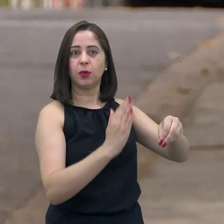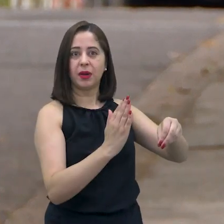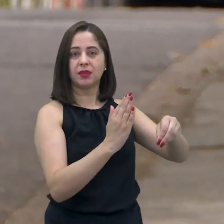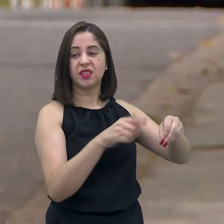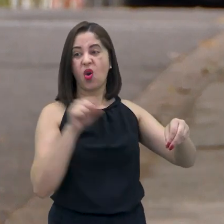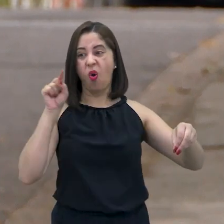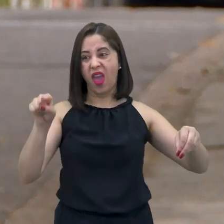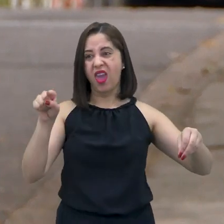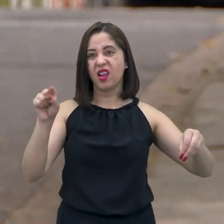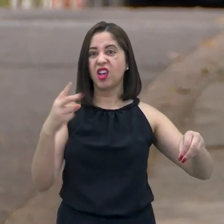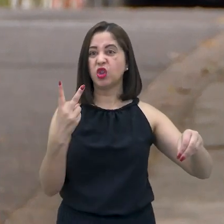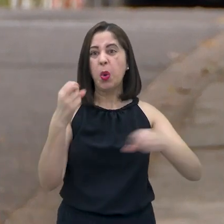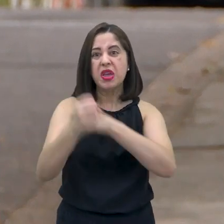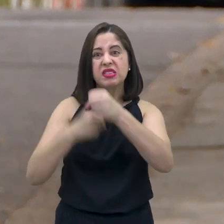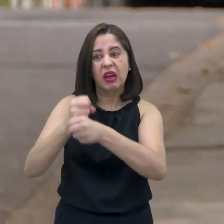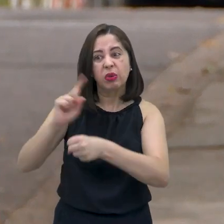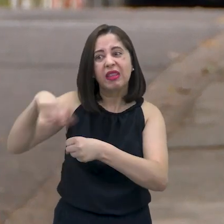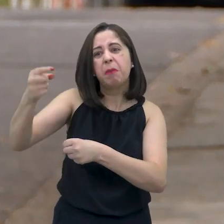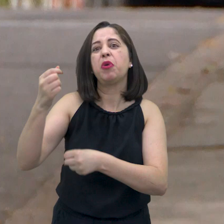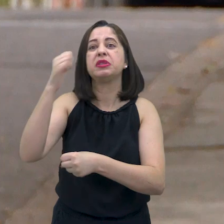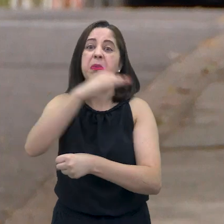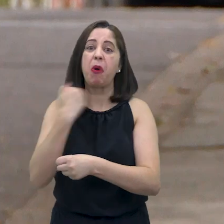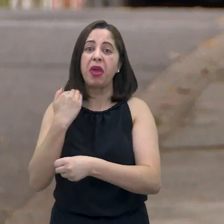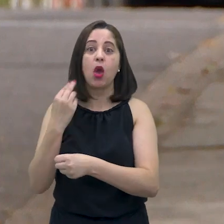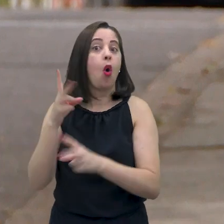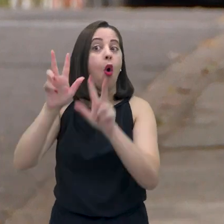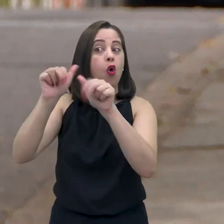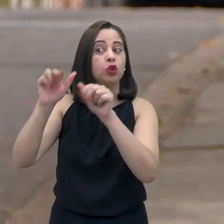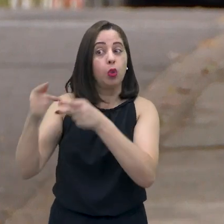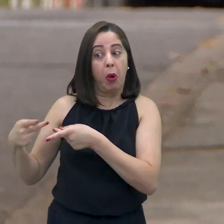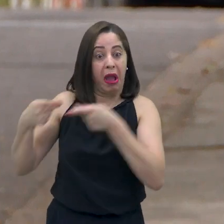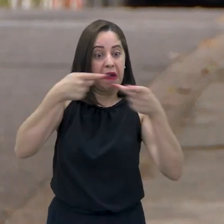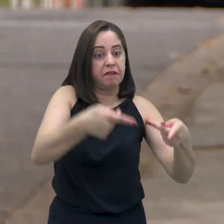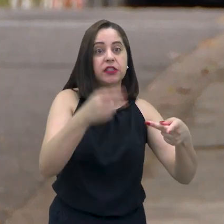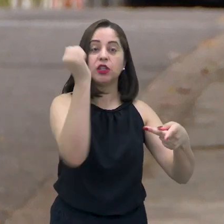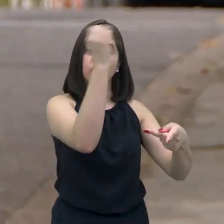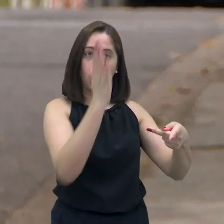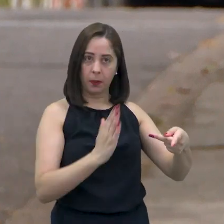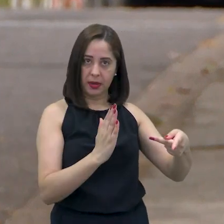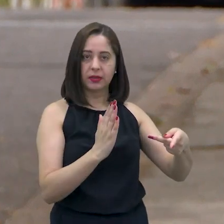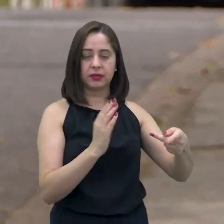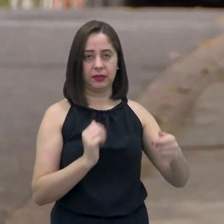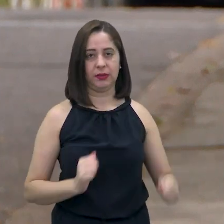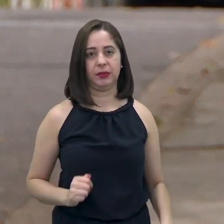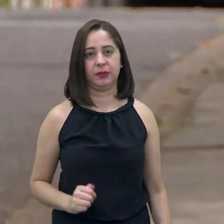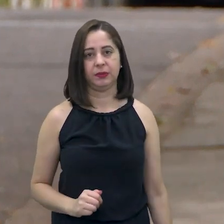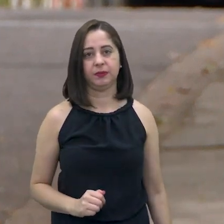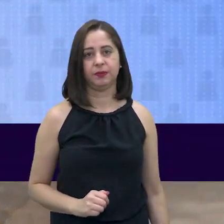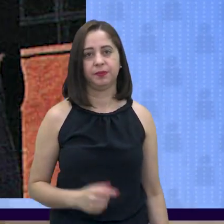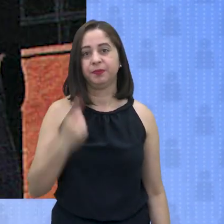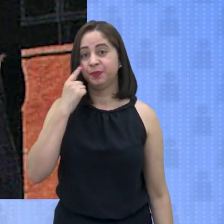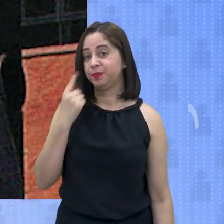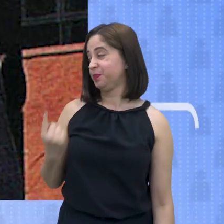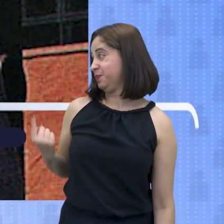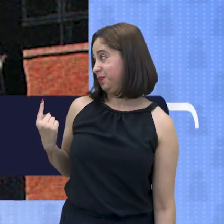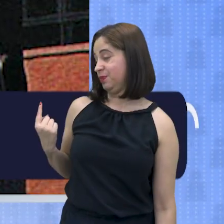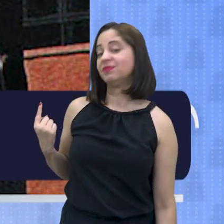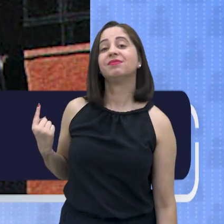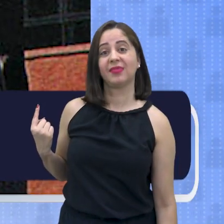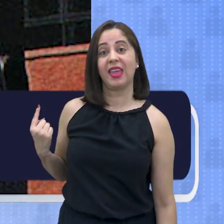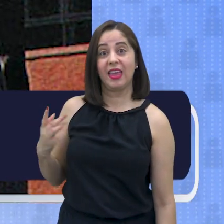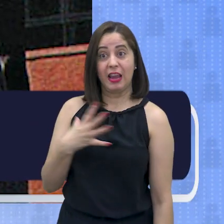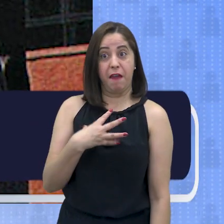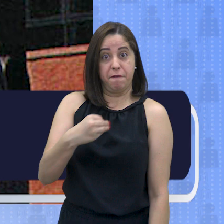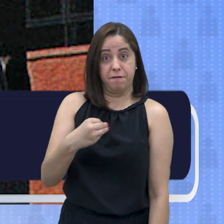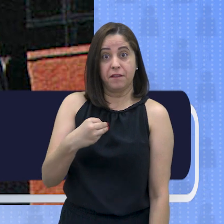depois xima faleceu e nunca esteve no Brasil por isso os registros sobre o empresário São poucos o andamento das